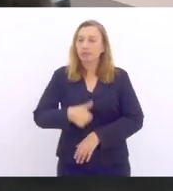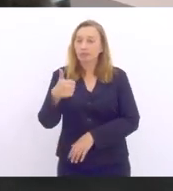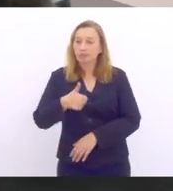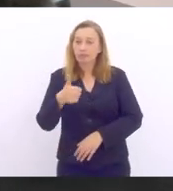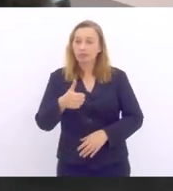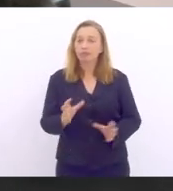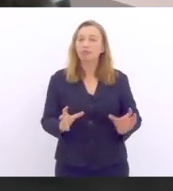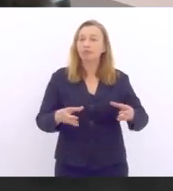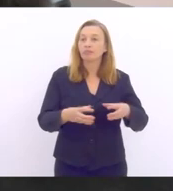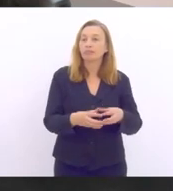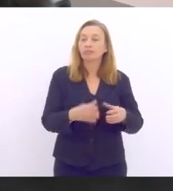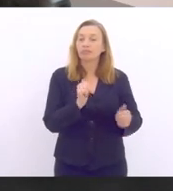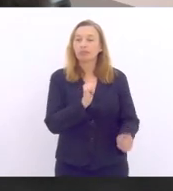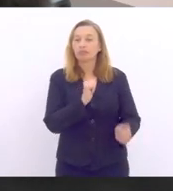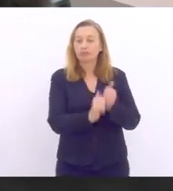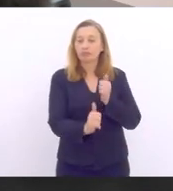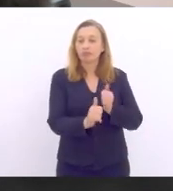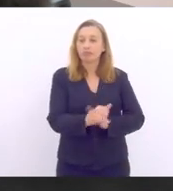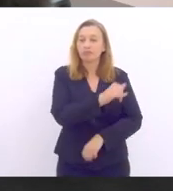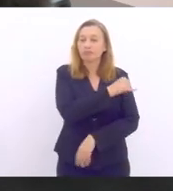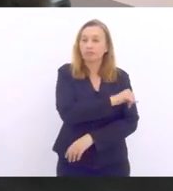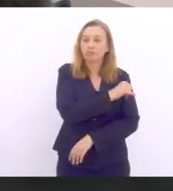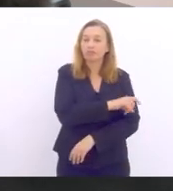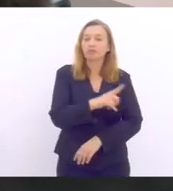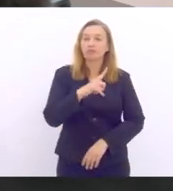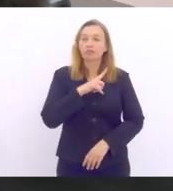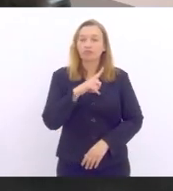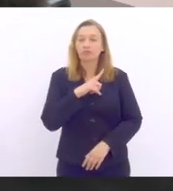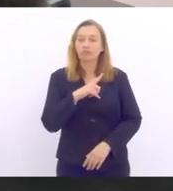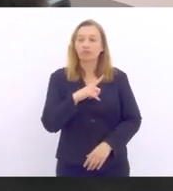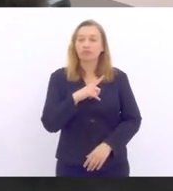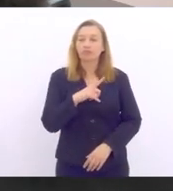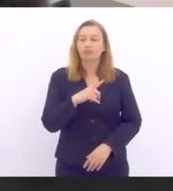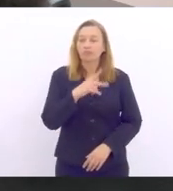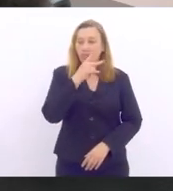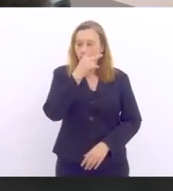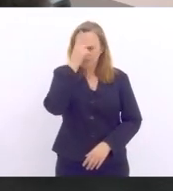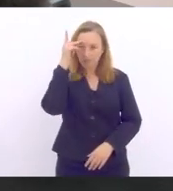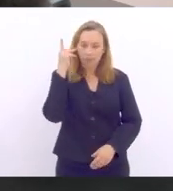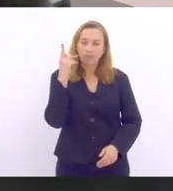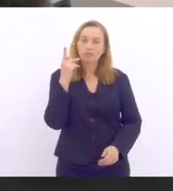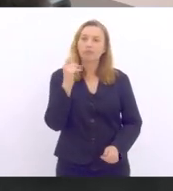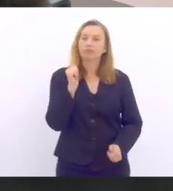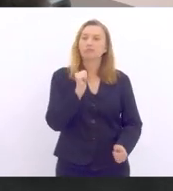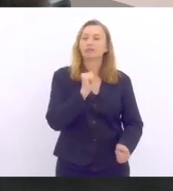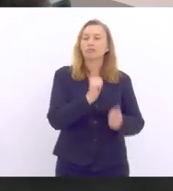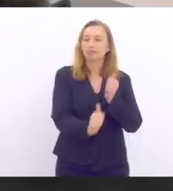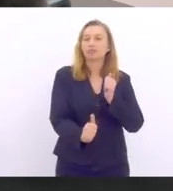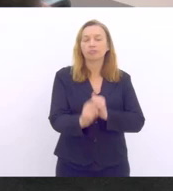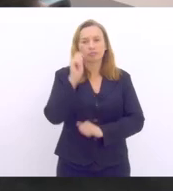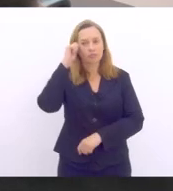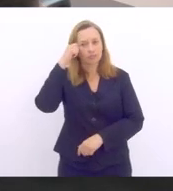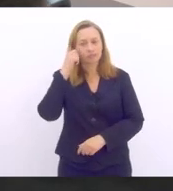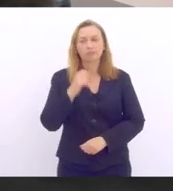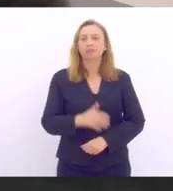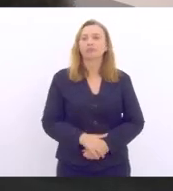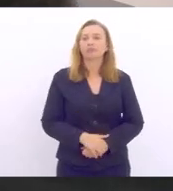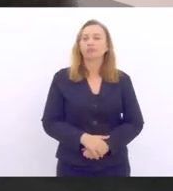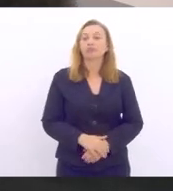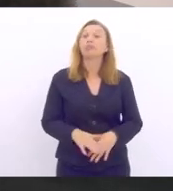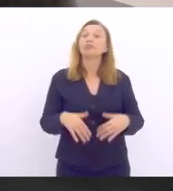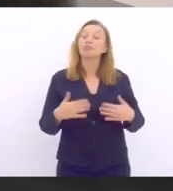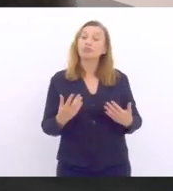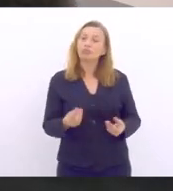Rio de Janeiro a admitir jogadores negros para jogar profissionalmente. Então, como a gente ainda